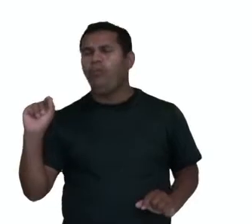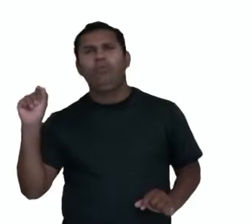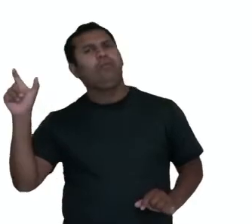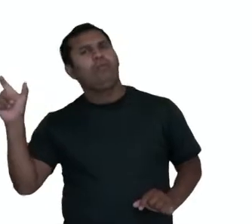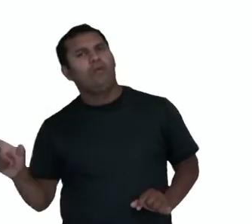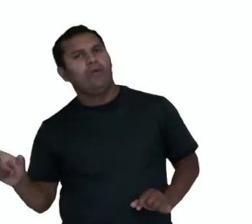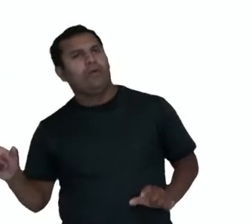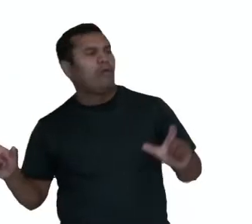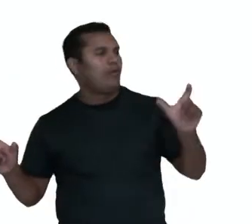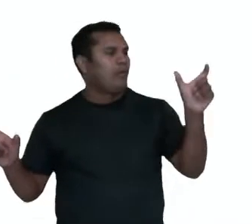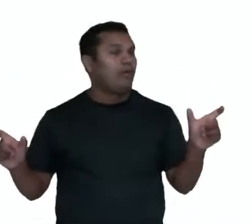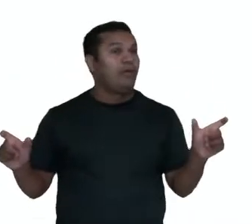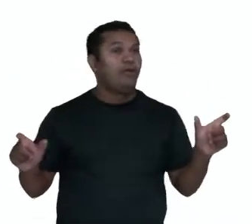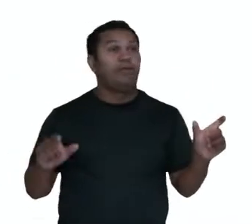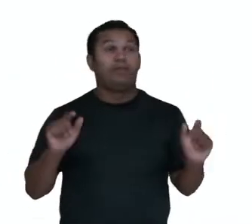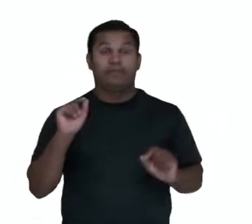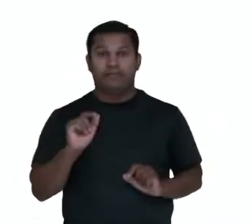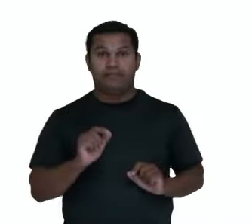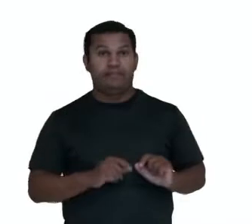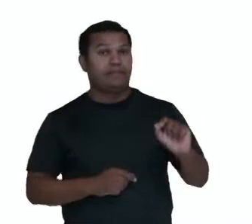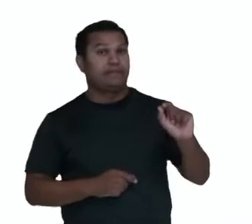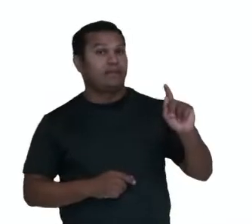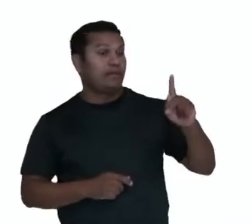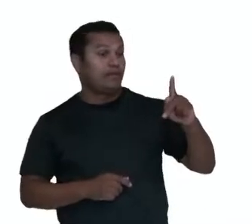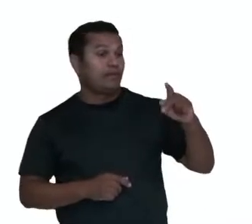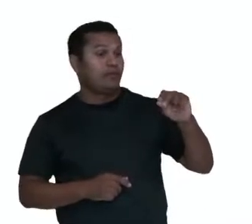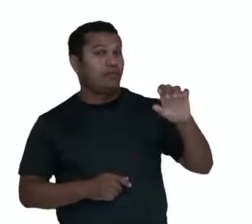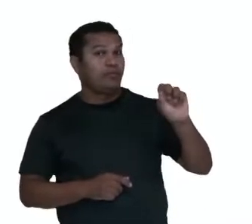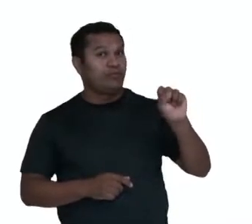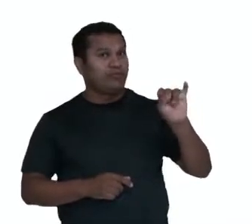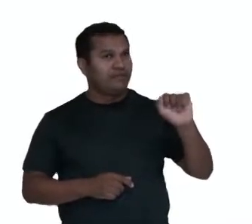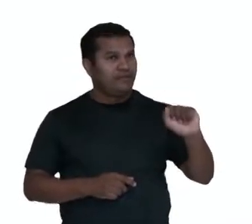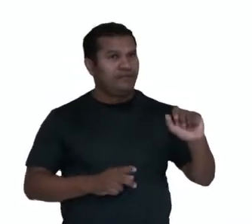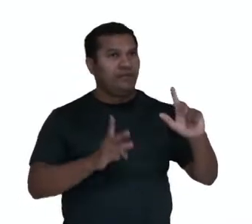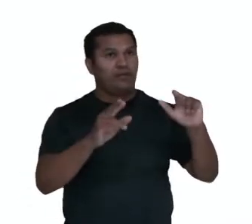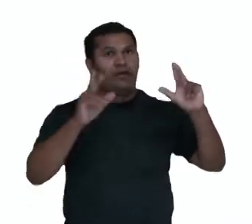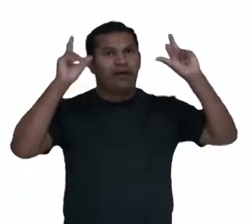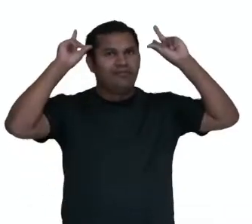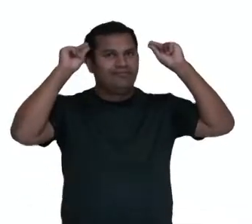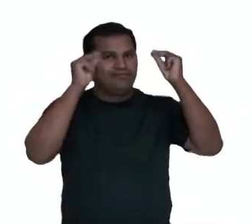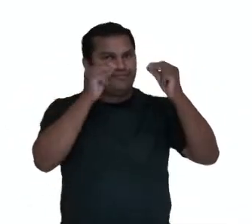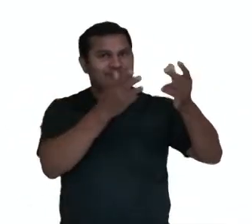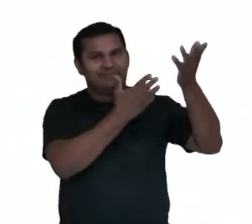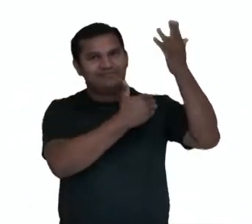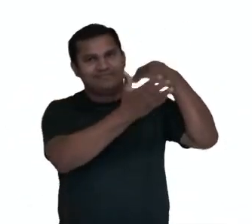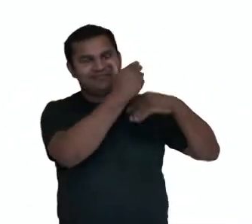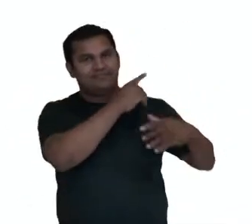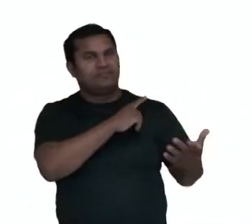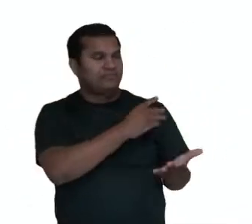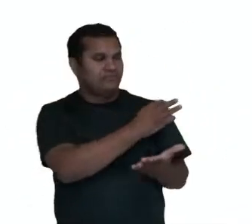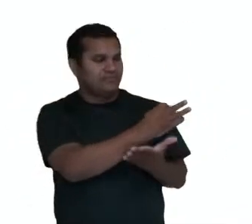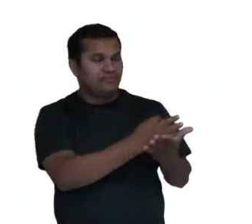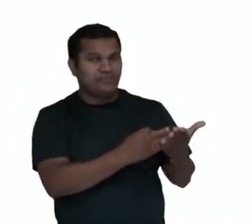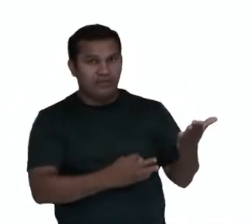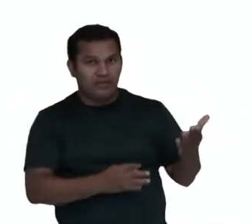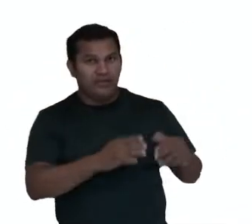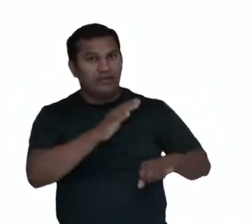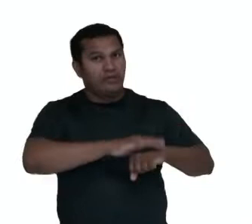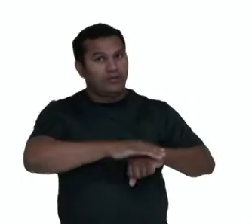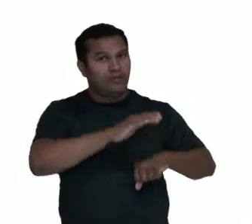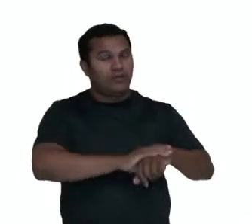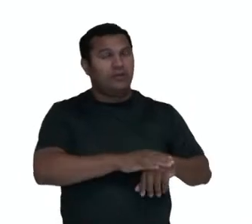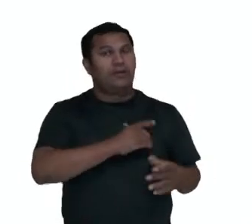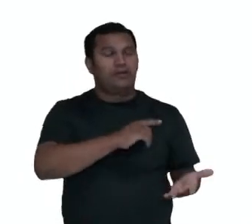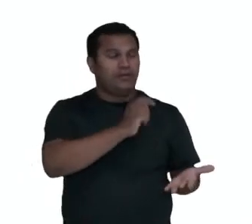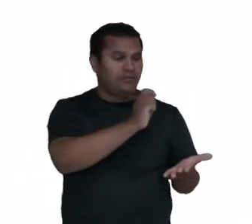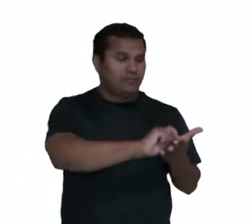Poesia é um termo que vem do grego. No sentido original, poiesis é a atividade de produção artística, a